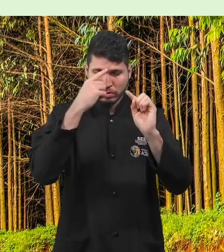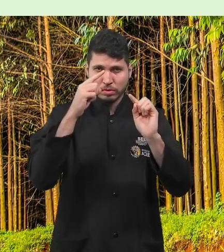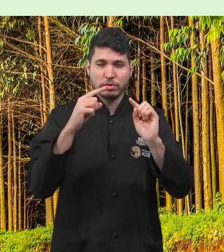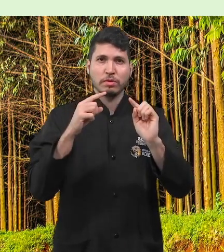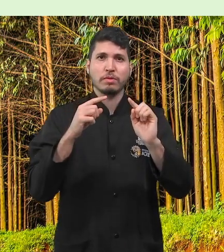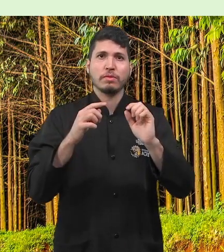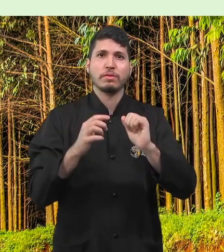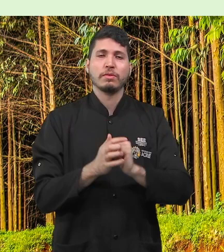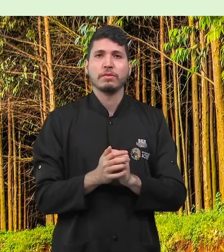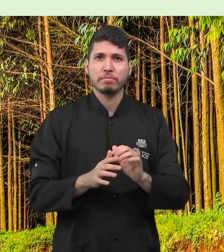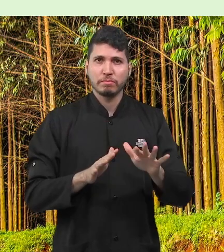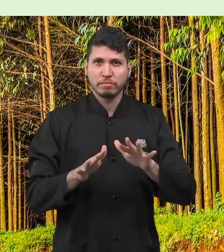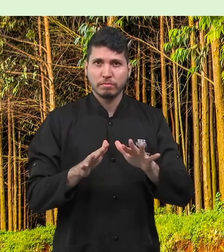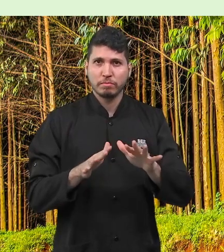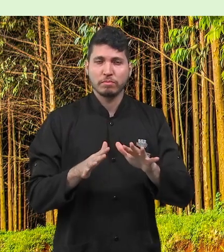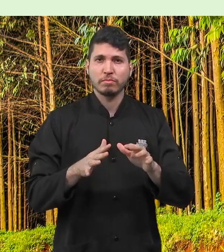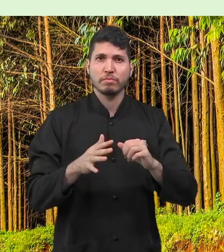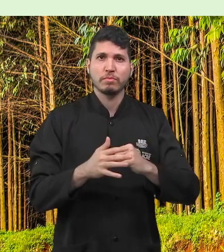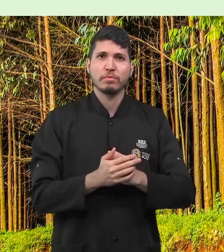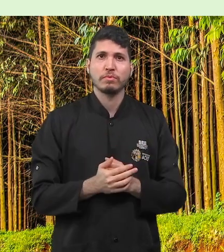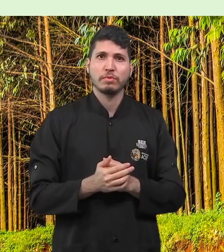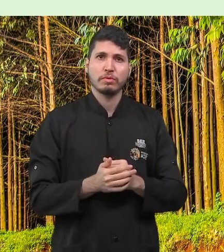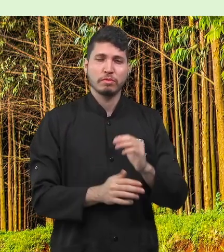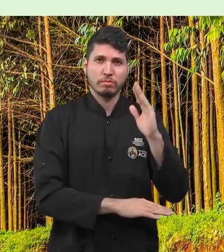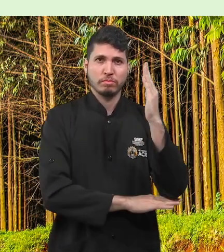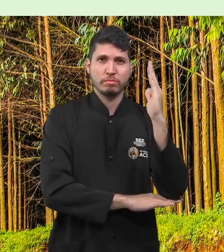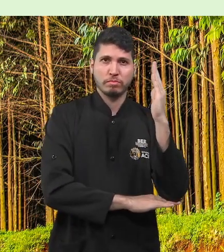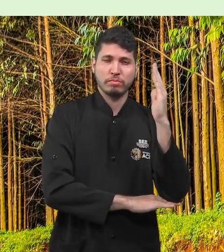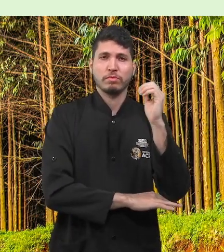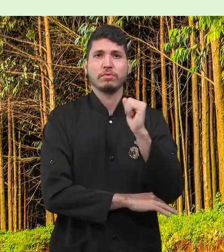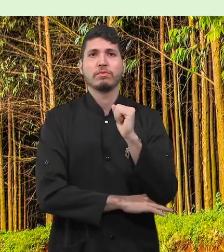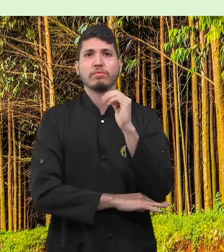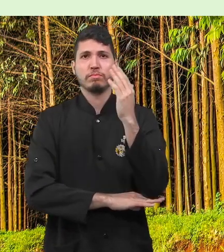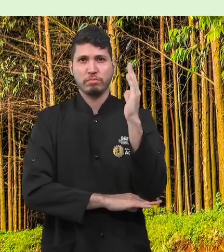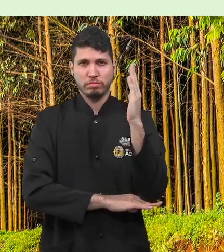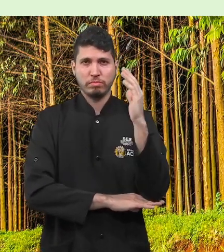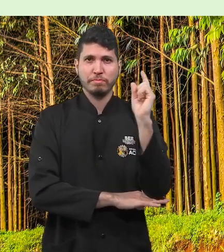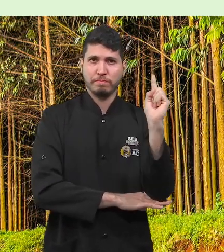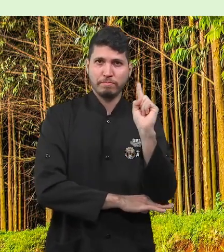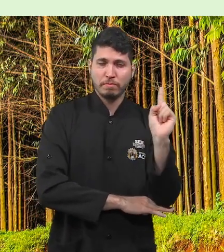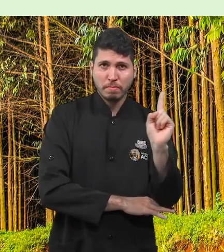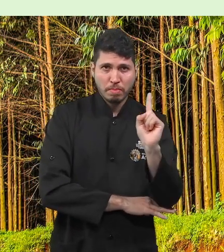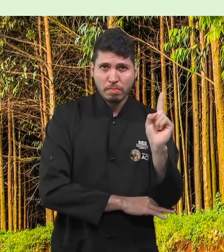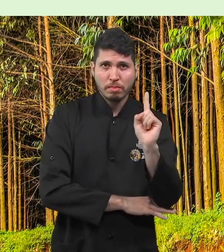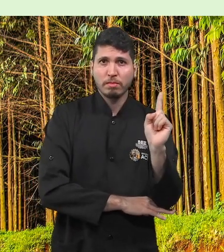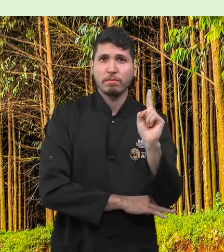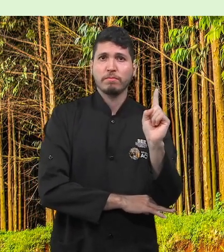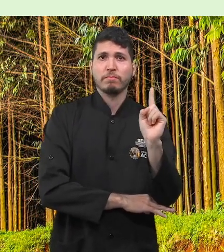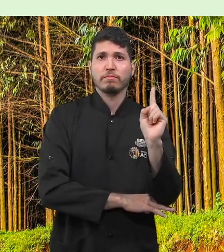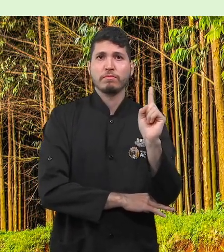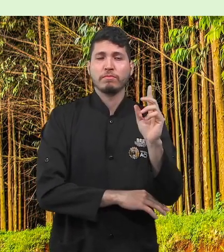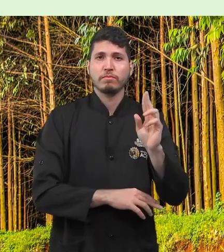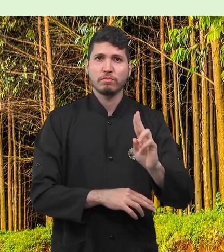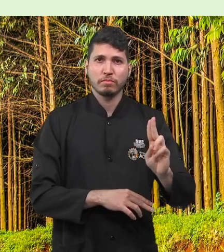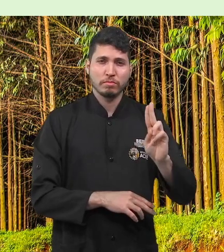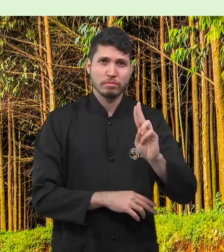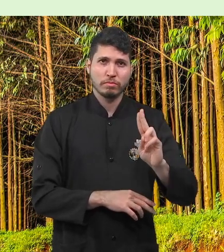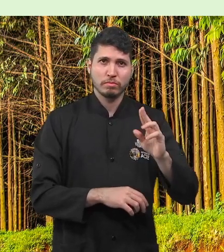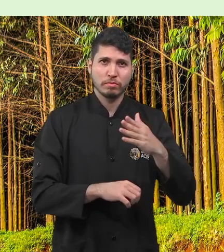como extração madeireira, não madeireira e um sistema de rodízio garantindo a conservação e